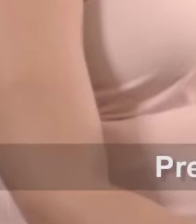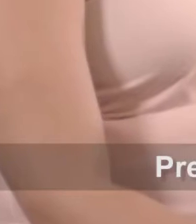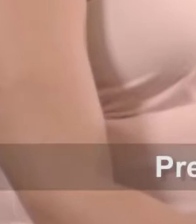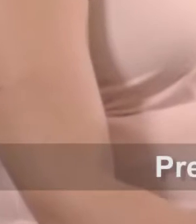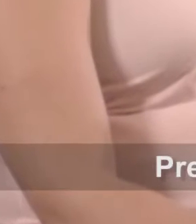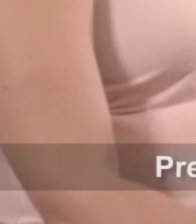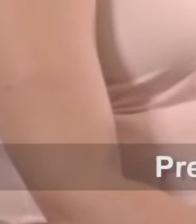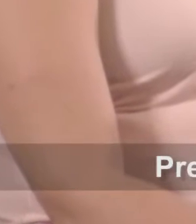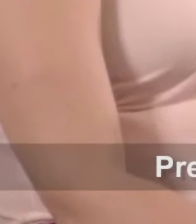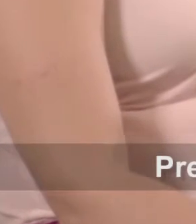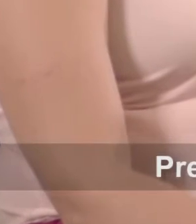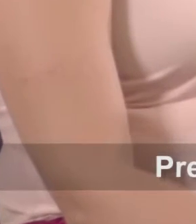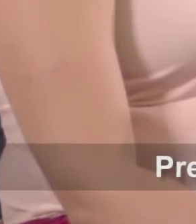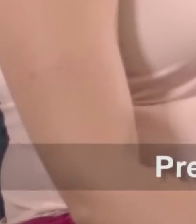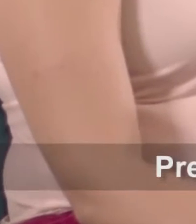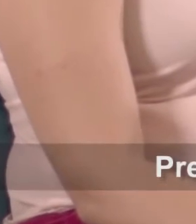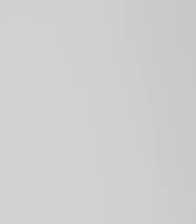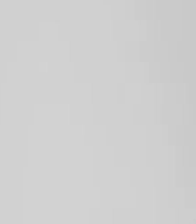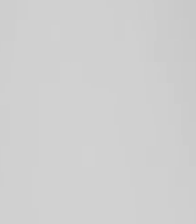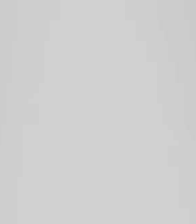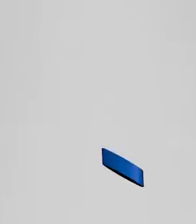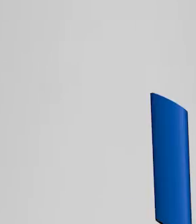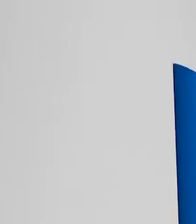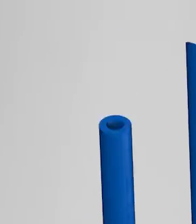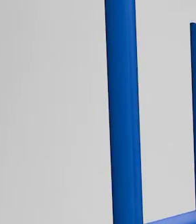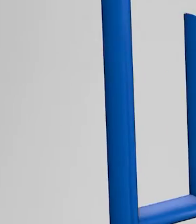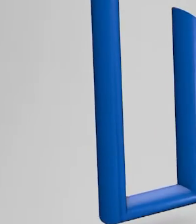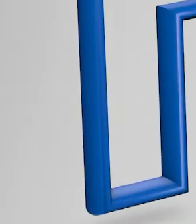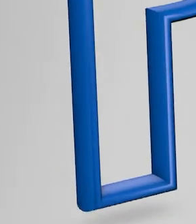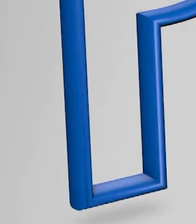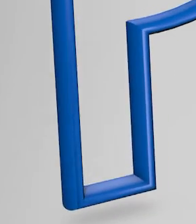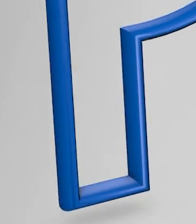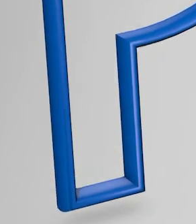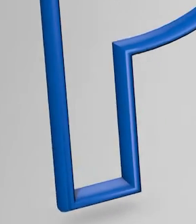saúde melhor. É a gente que faz.